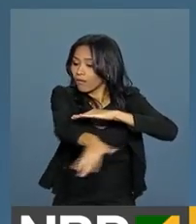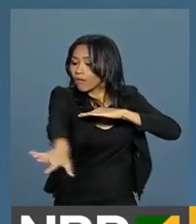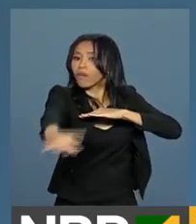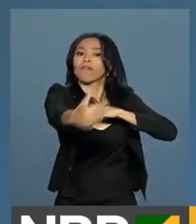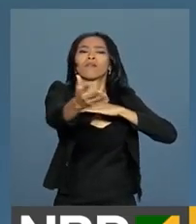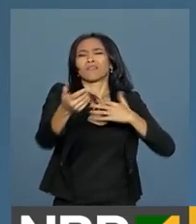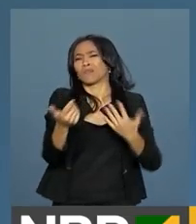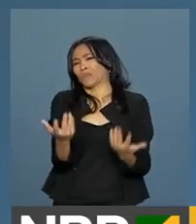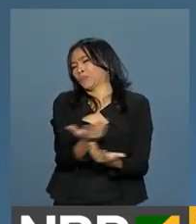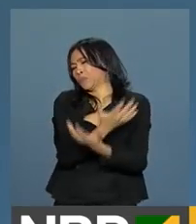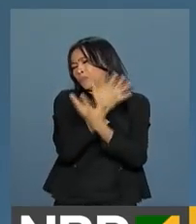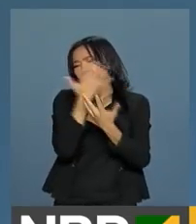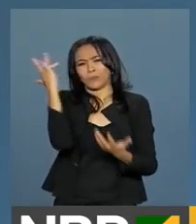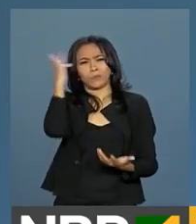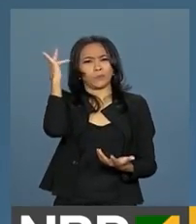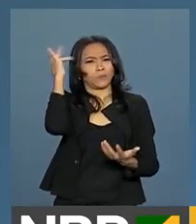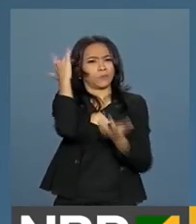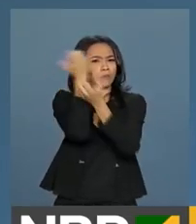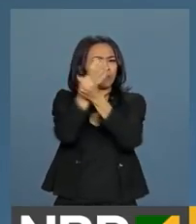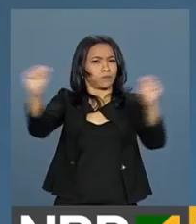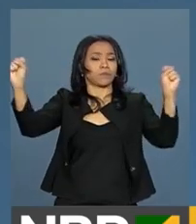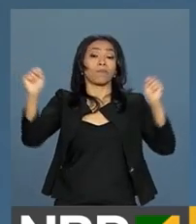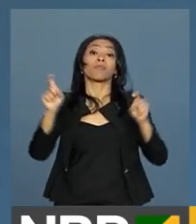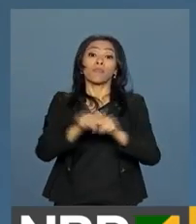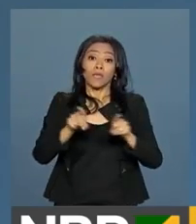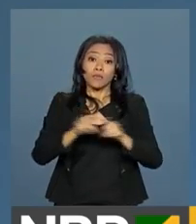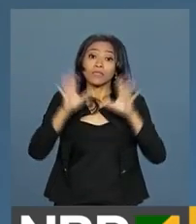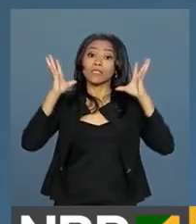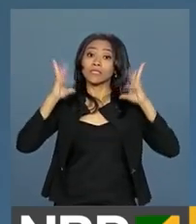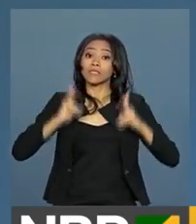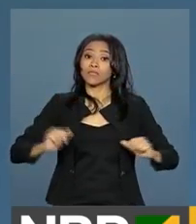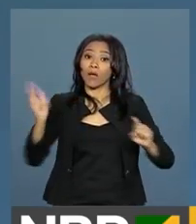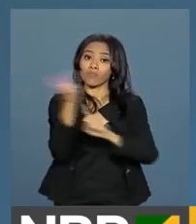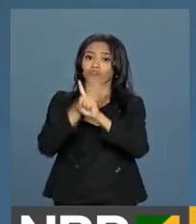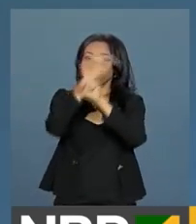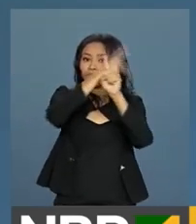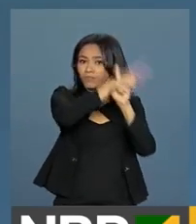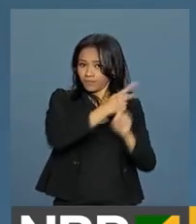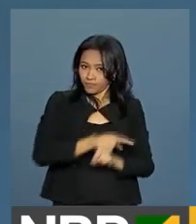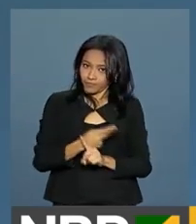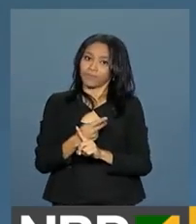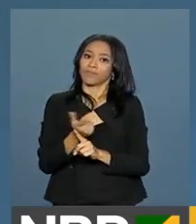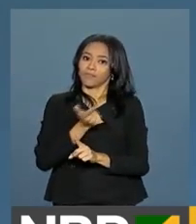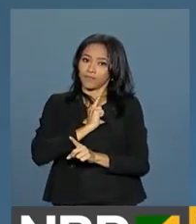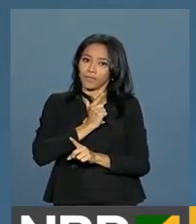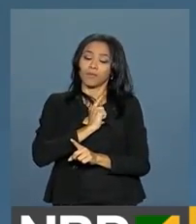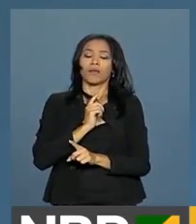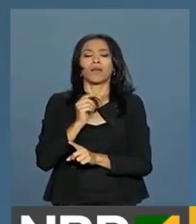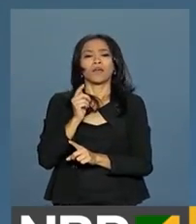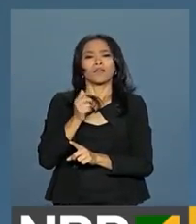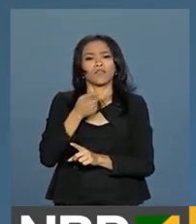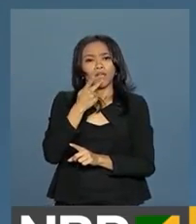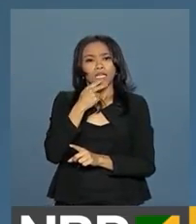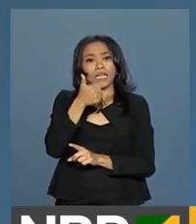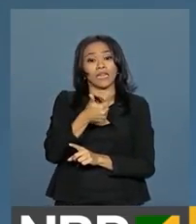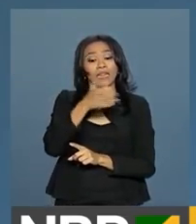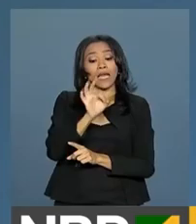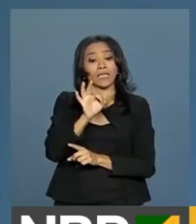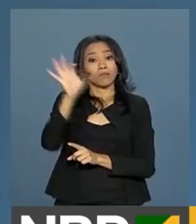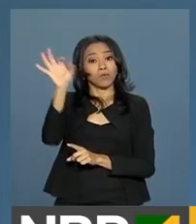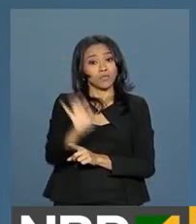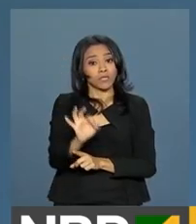matriz energética das mais limpas concentramos aliás onde falava em 10% de água doce